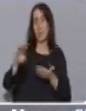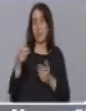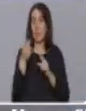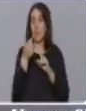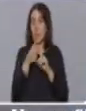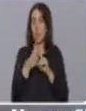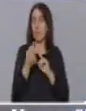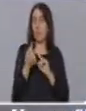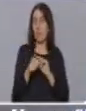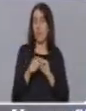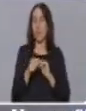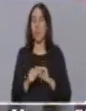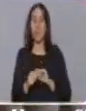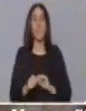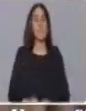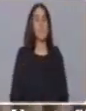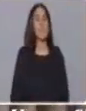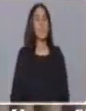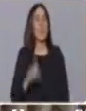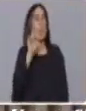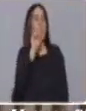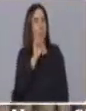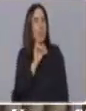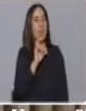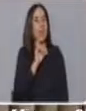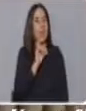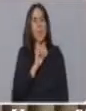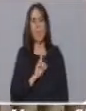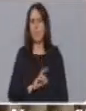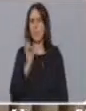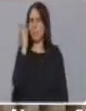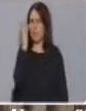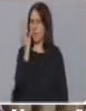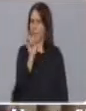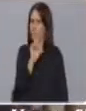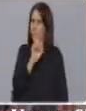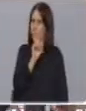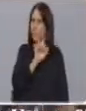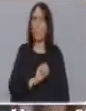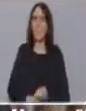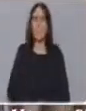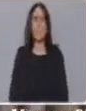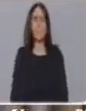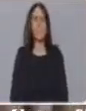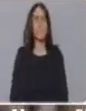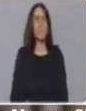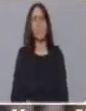meu Vidal. Brejeira, não seja.